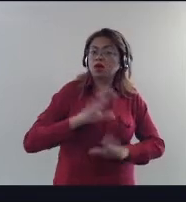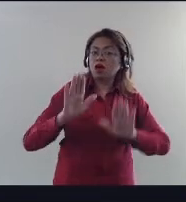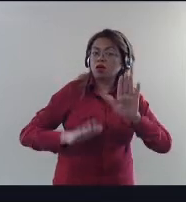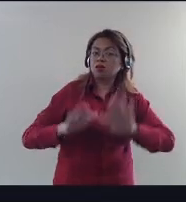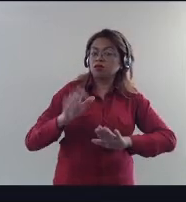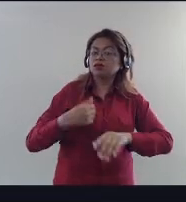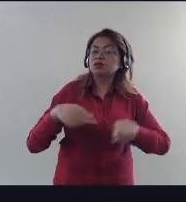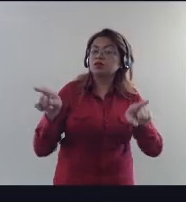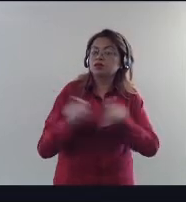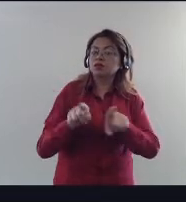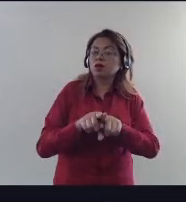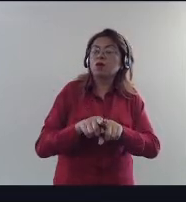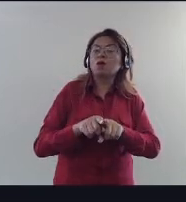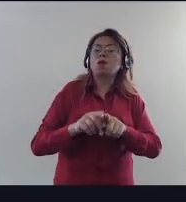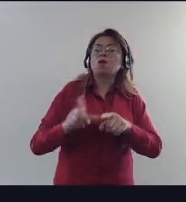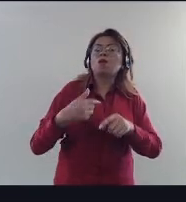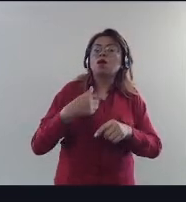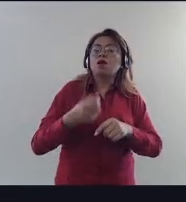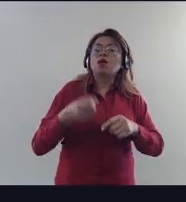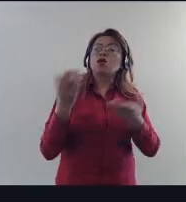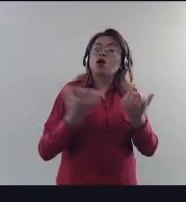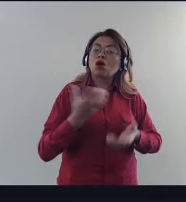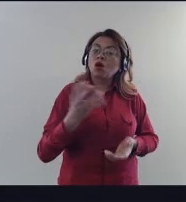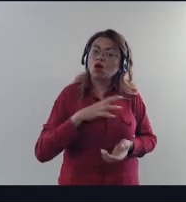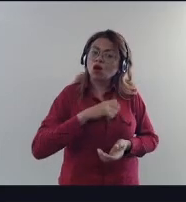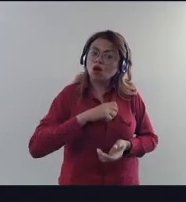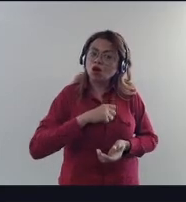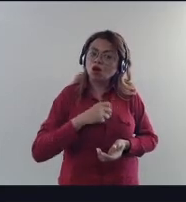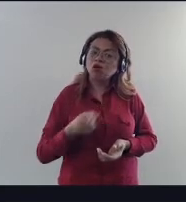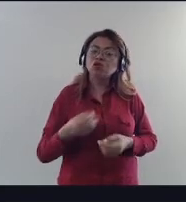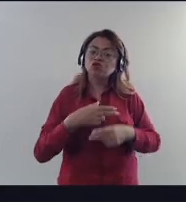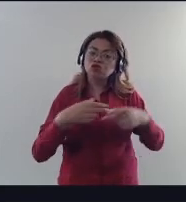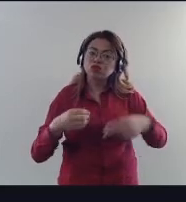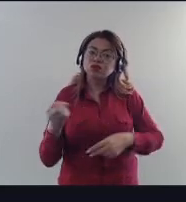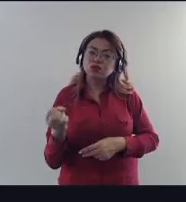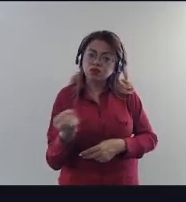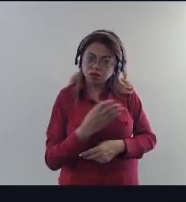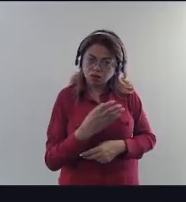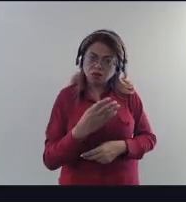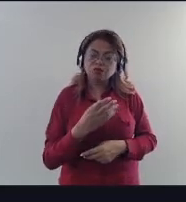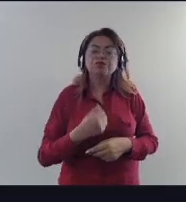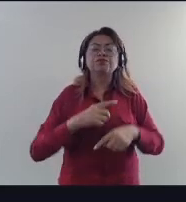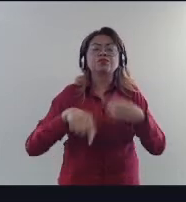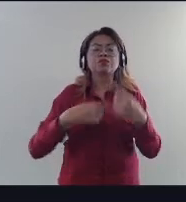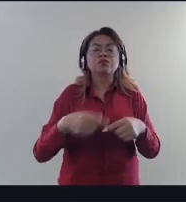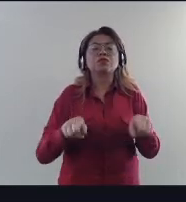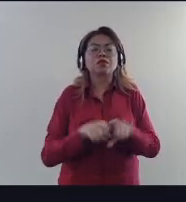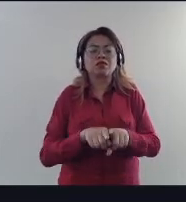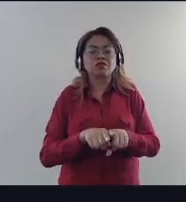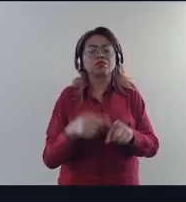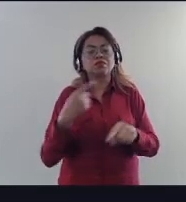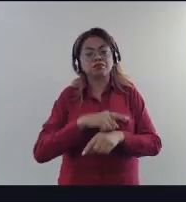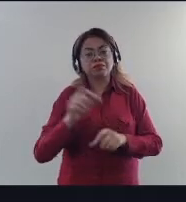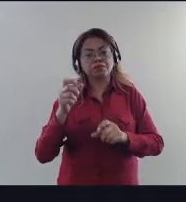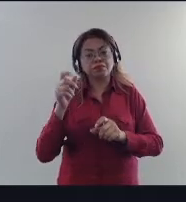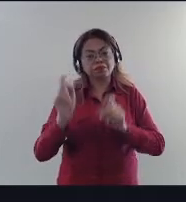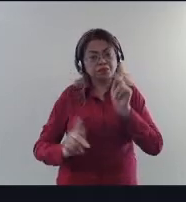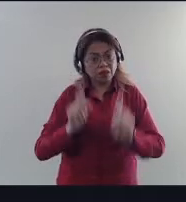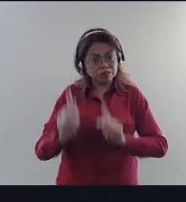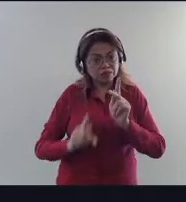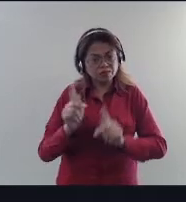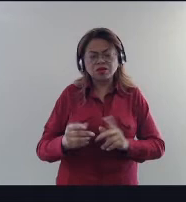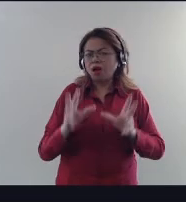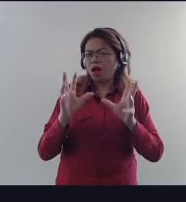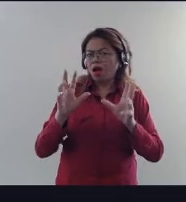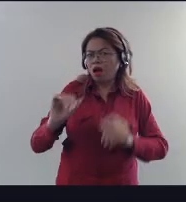13% mais ou menos que adotam as inovações criadas por esses inovadores, e essas pessoas aproveitam